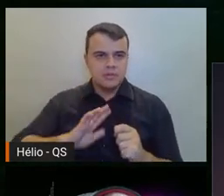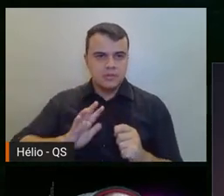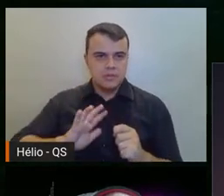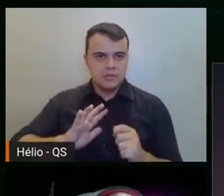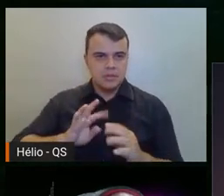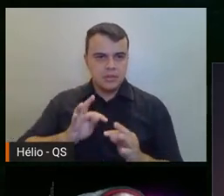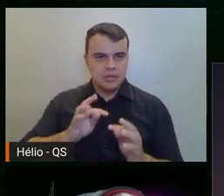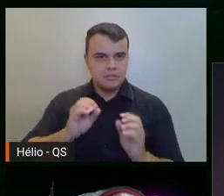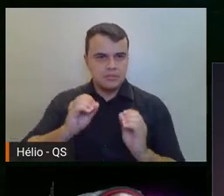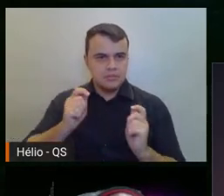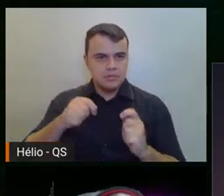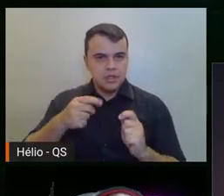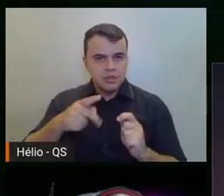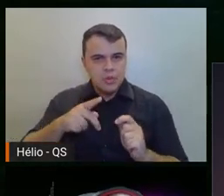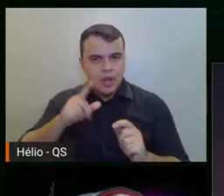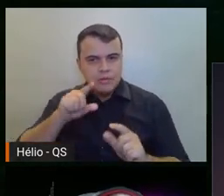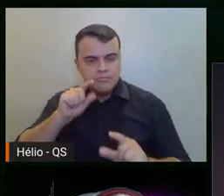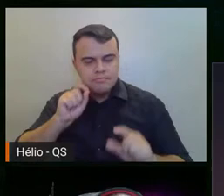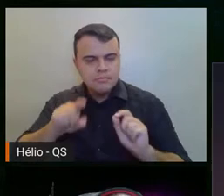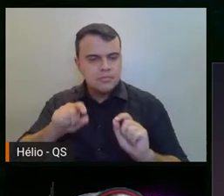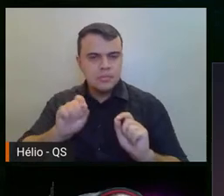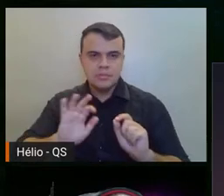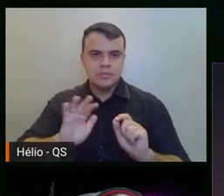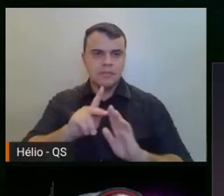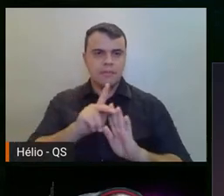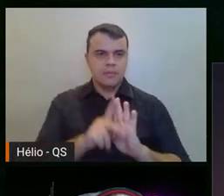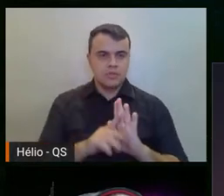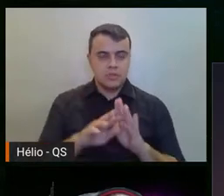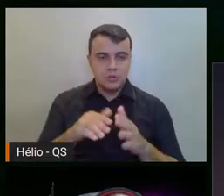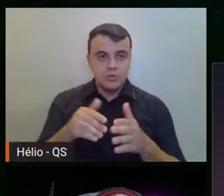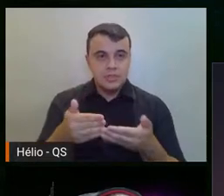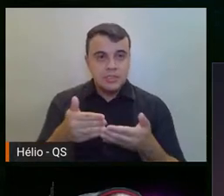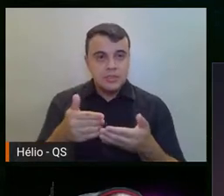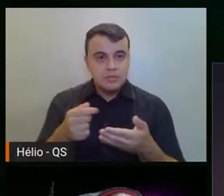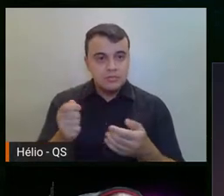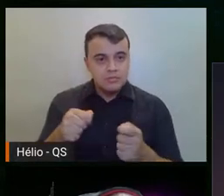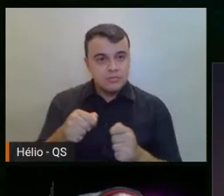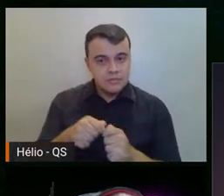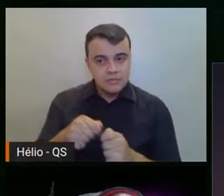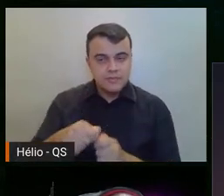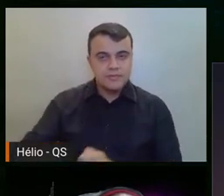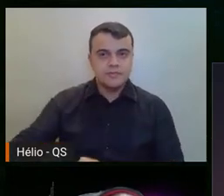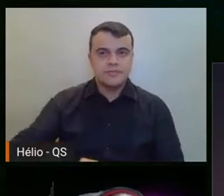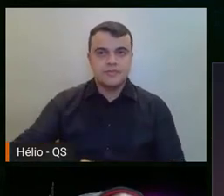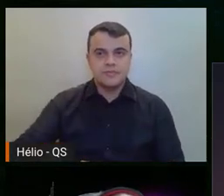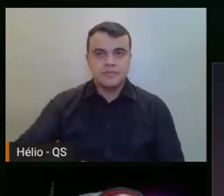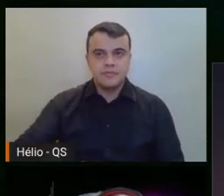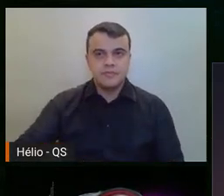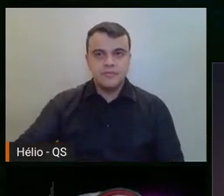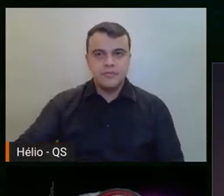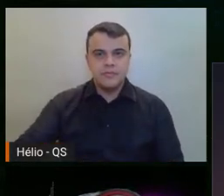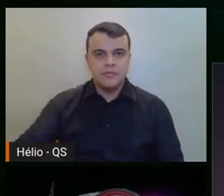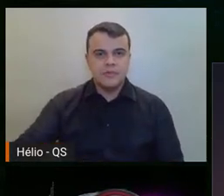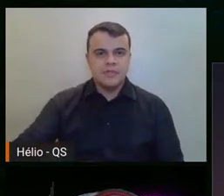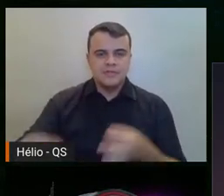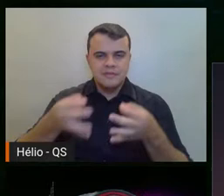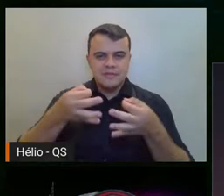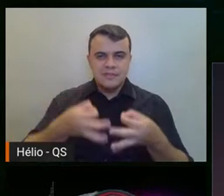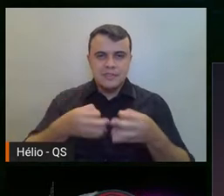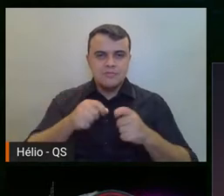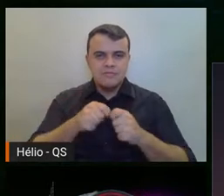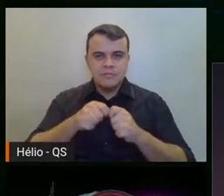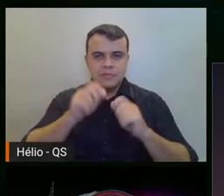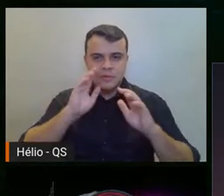Tecnicamente as suas decisões de projeto Então realmente galera é vão lá façam da maneira mais